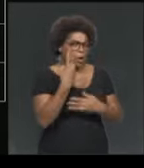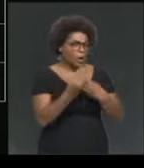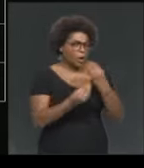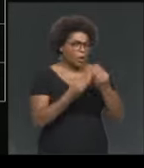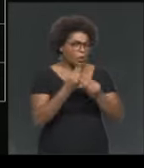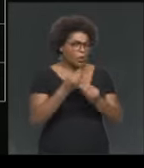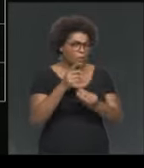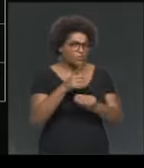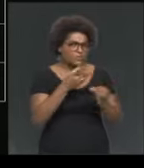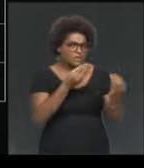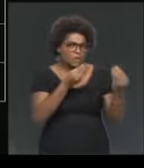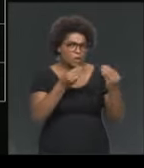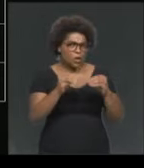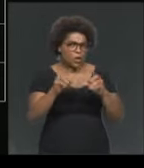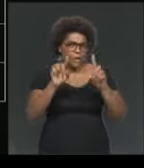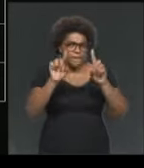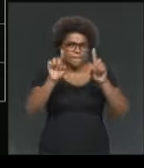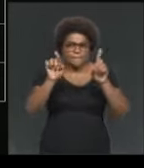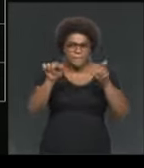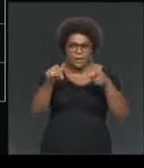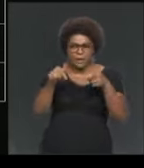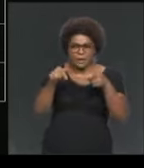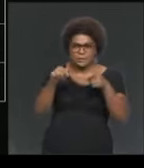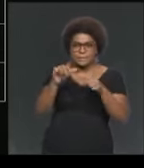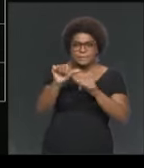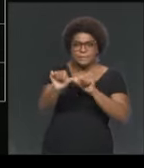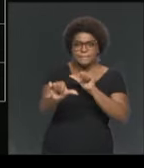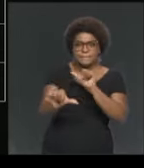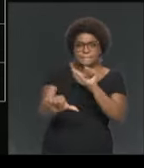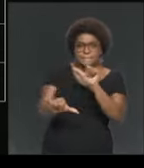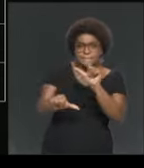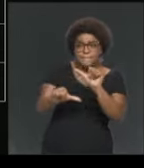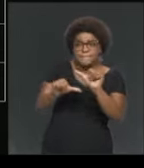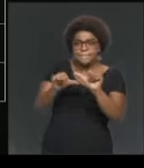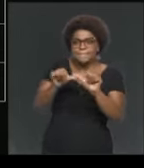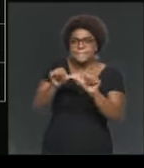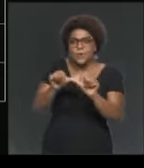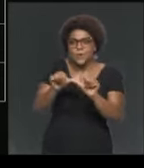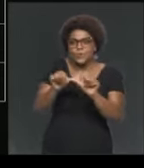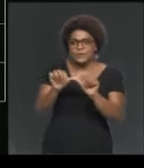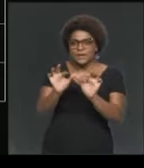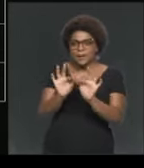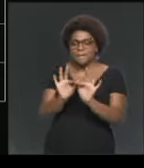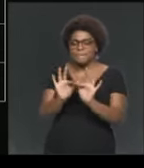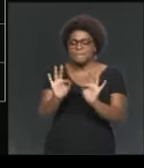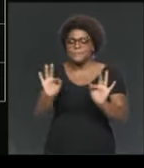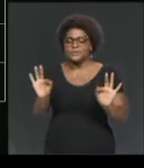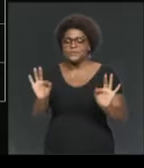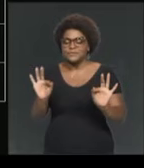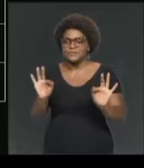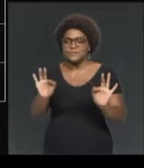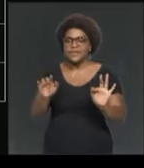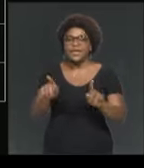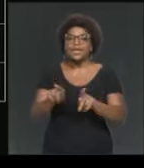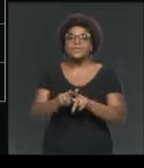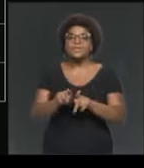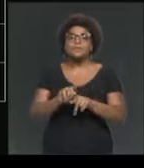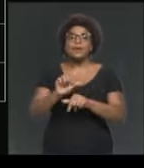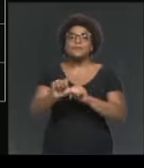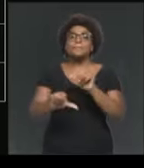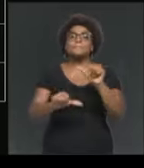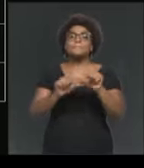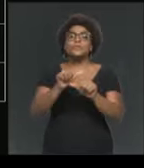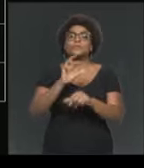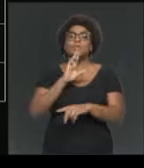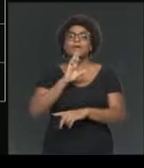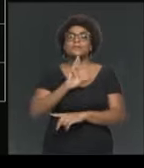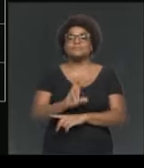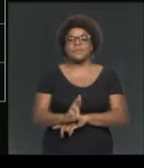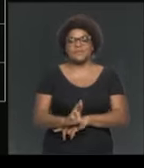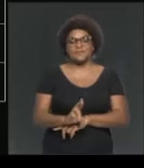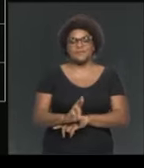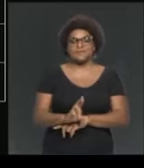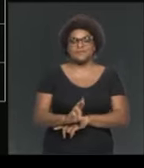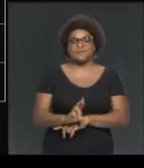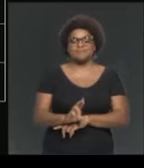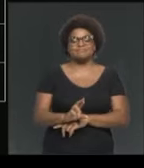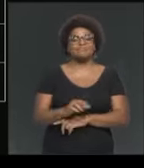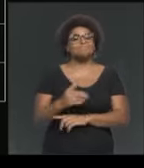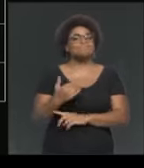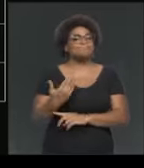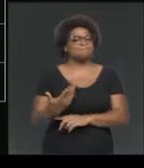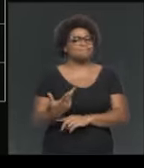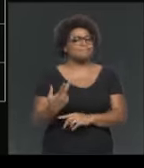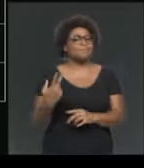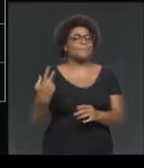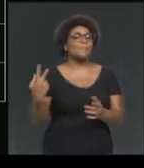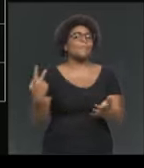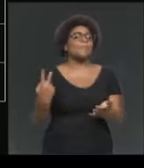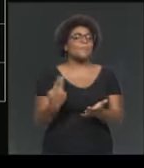parênteses altera a expressão, consequentemente altera o resultado. Né? Então isso acontece muito,